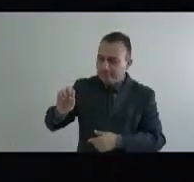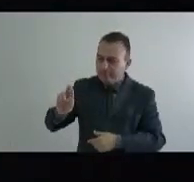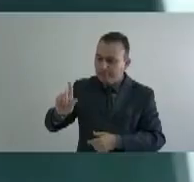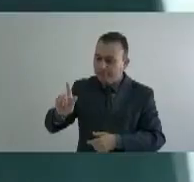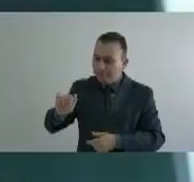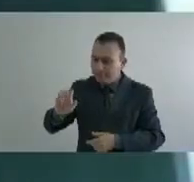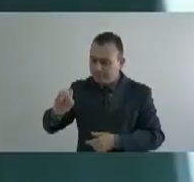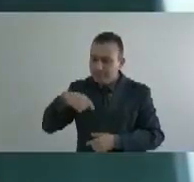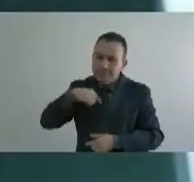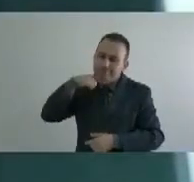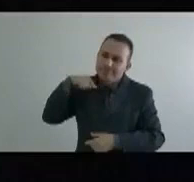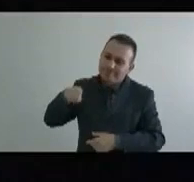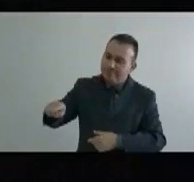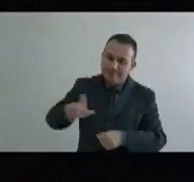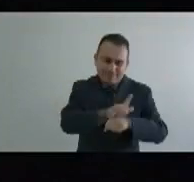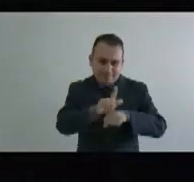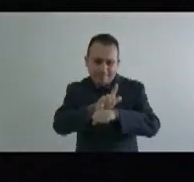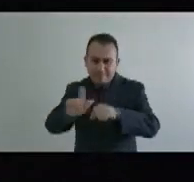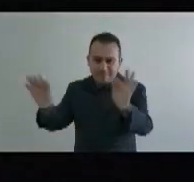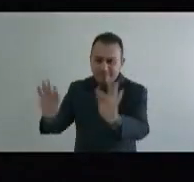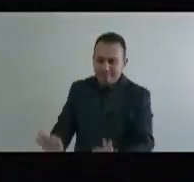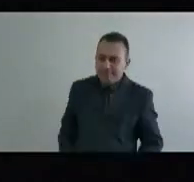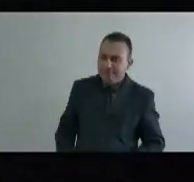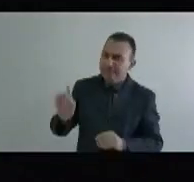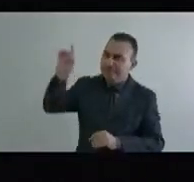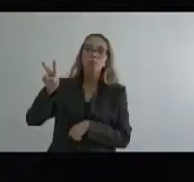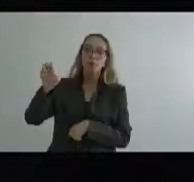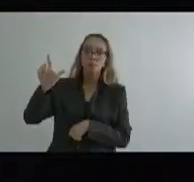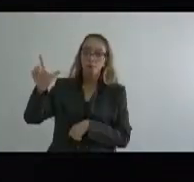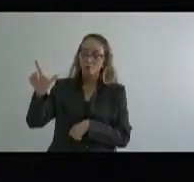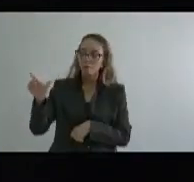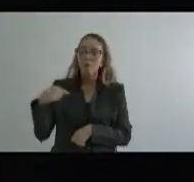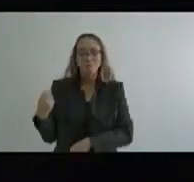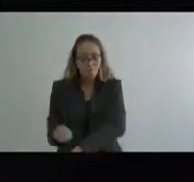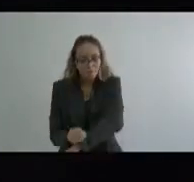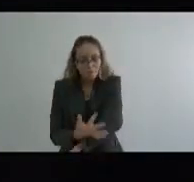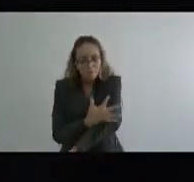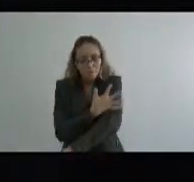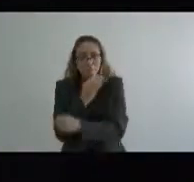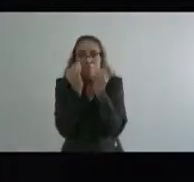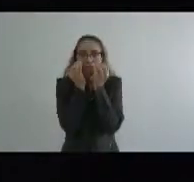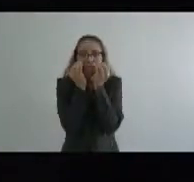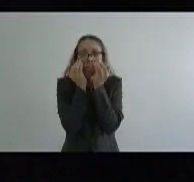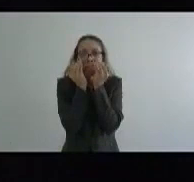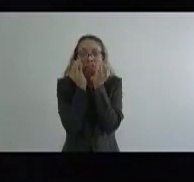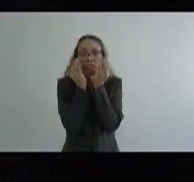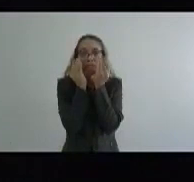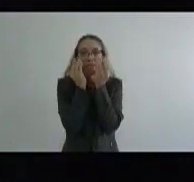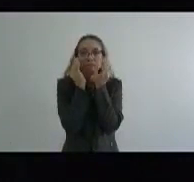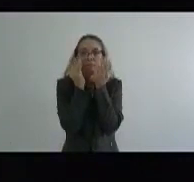muito feliz na sua administração. Que Deus lhe abençoe, faça um grande trabalho. Como não marejar os olhos de